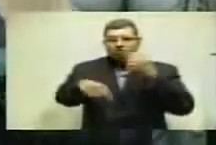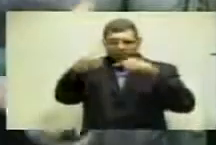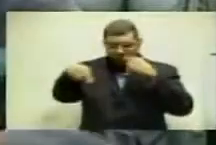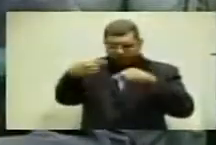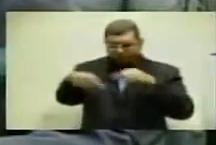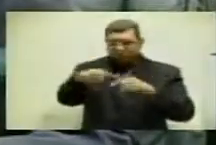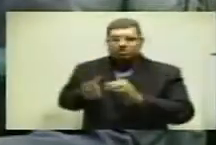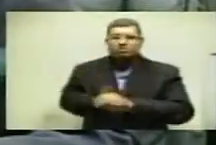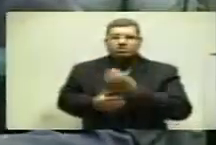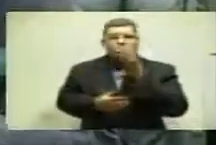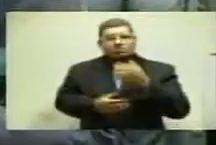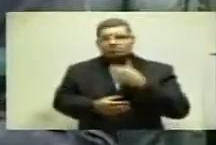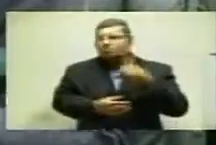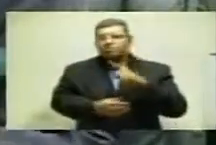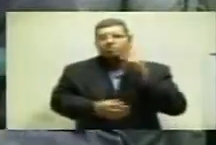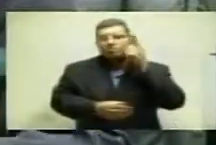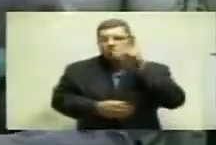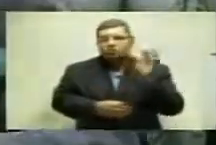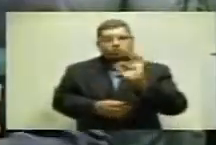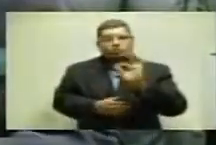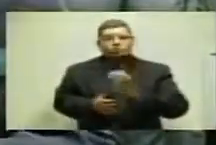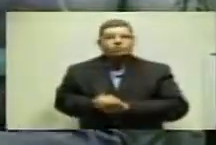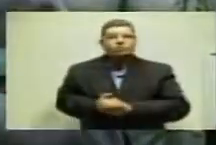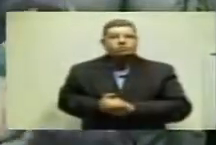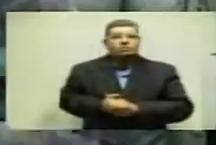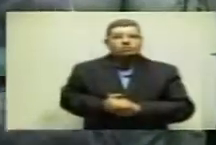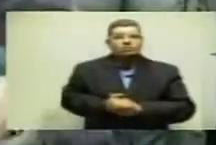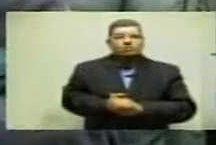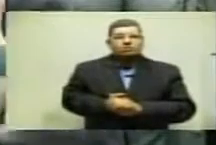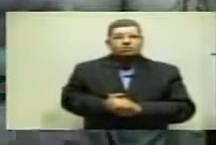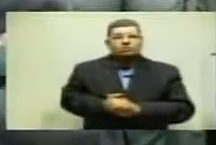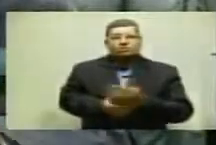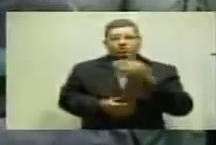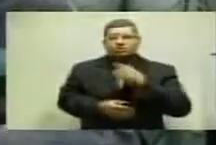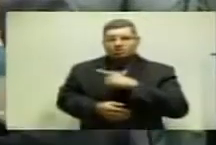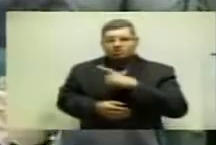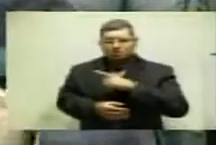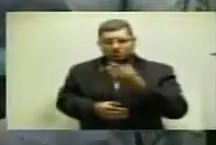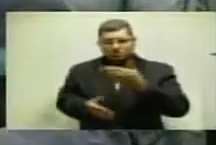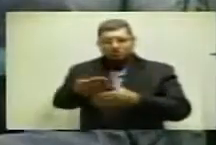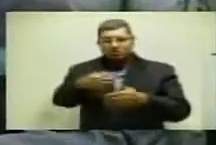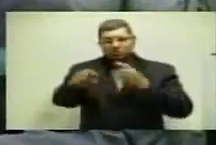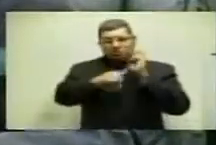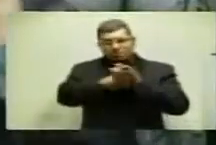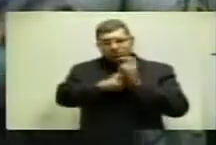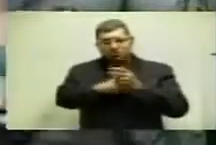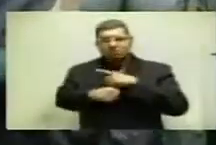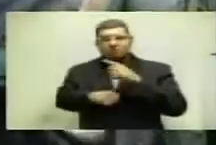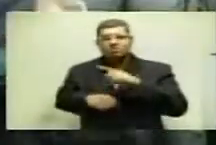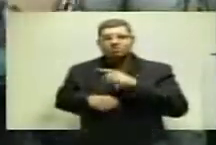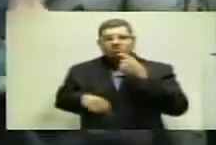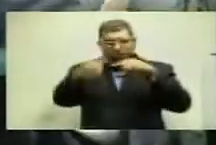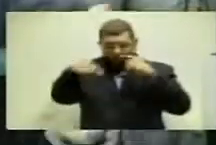debate pela comissão. Eu não estou conseguindo fazer isso. É uma comissão inoperante que nós temos de finanças desta casa, que deveria